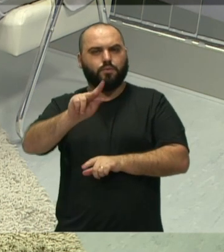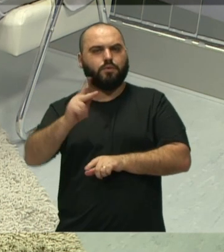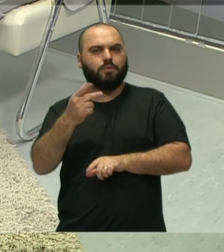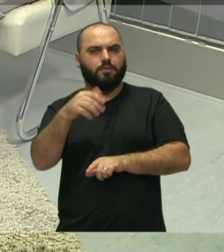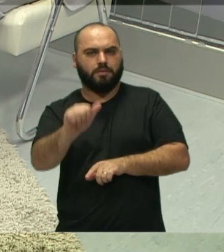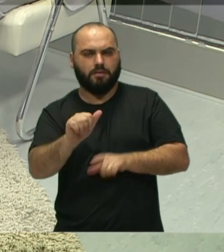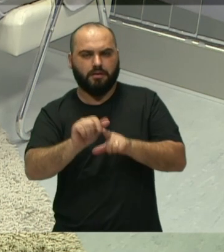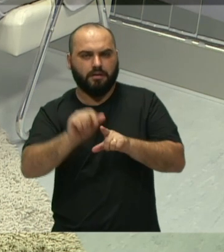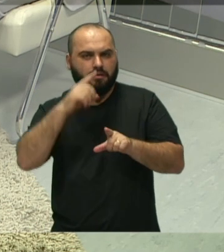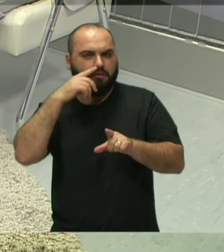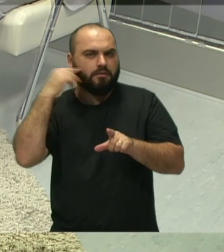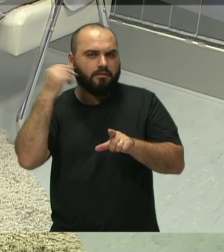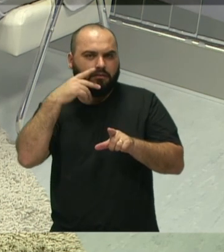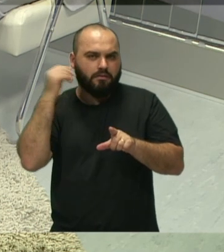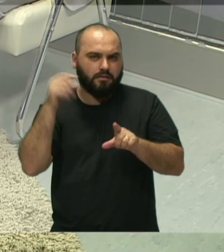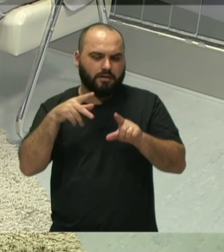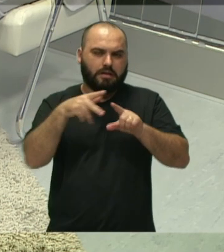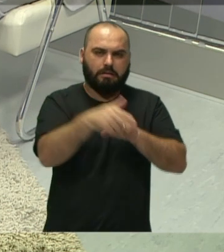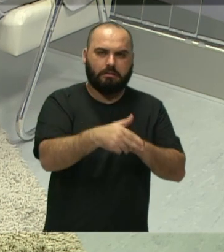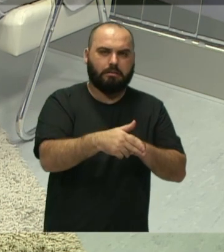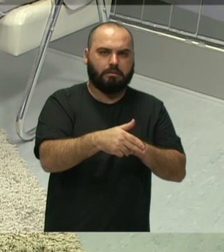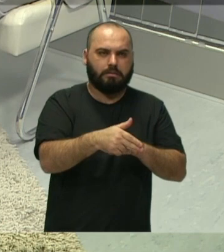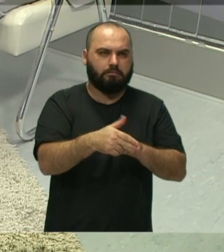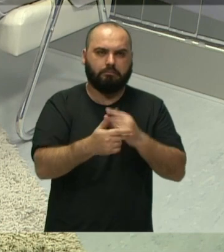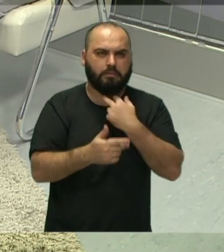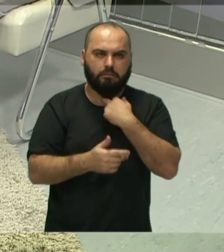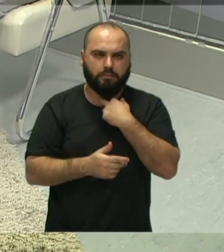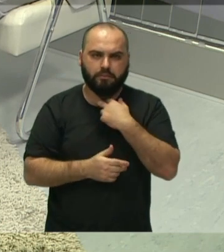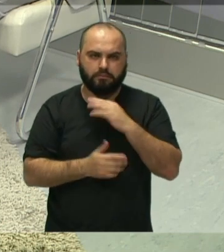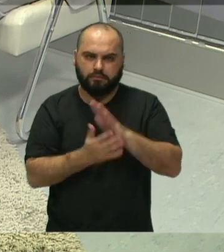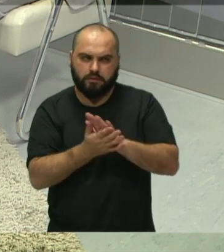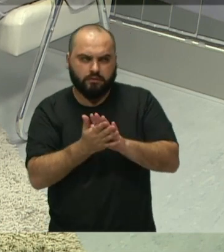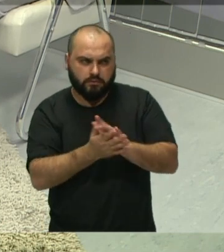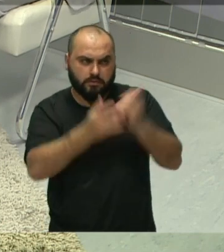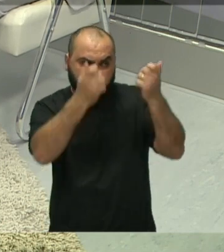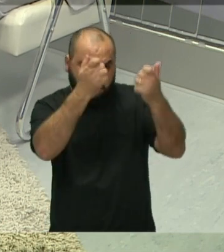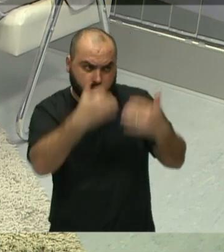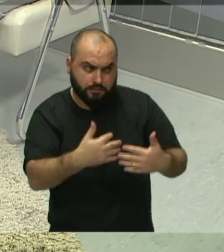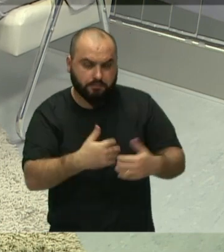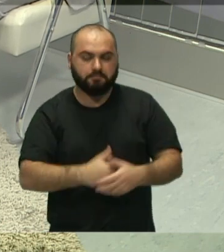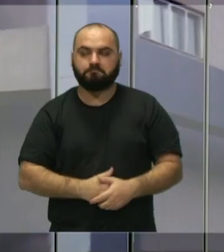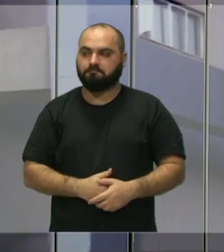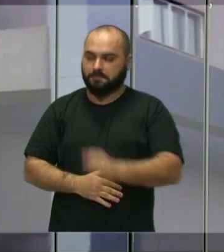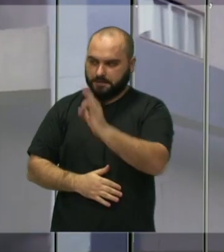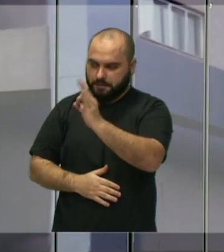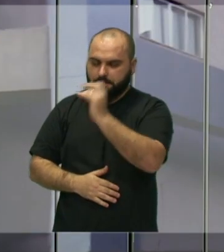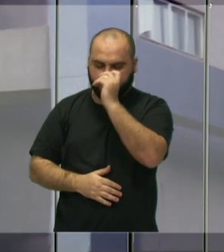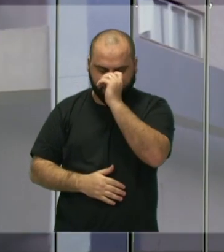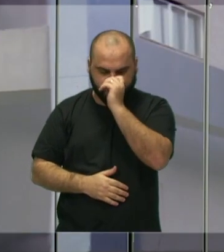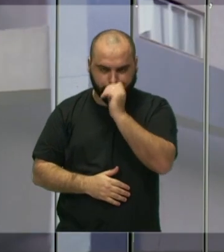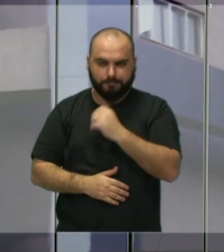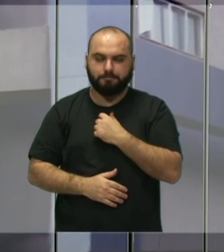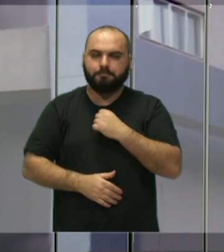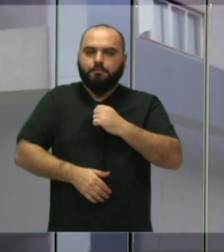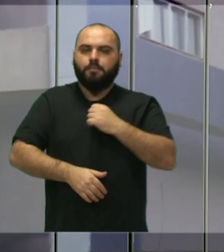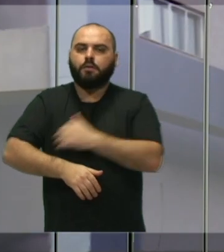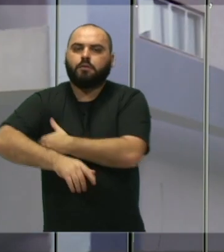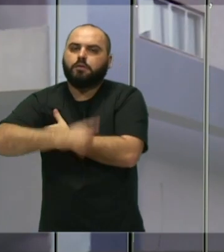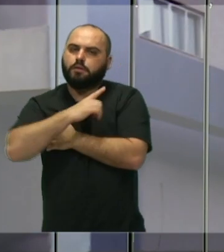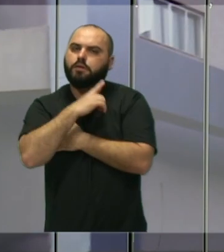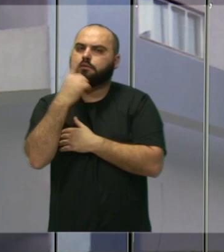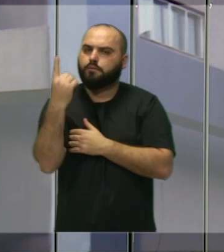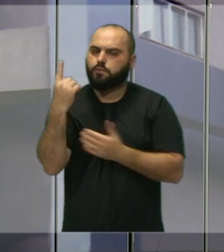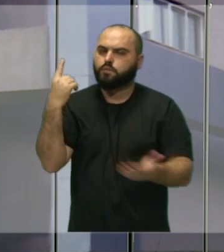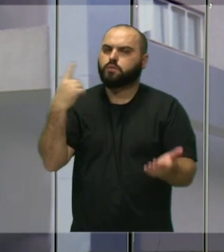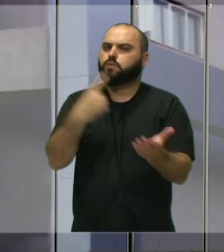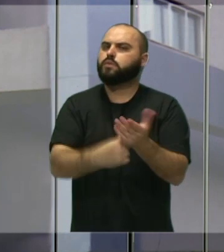demais órgãos ou membros do corpo. Como é que está isso aí, vereador? Nós tivemos um compromisso, Maurício,